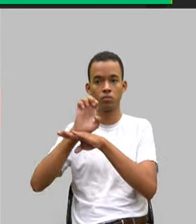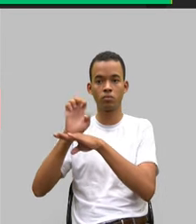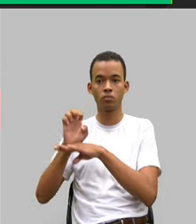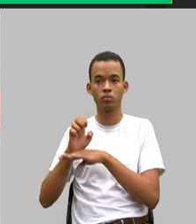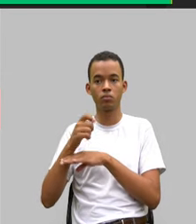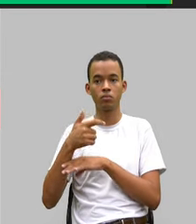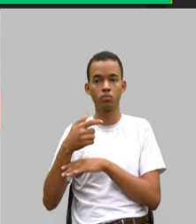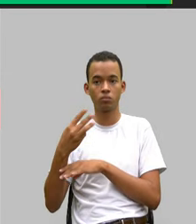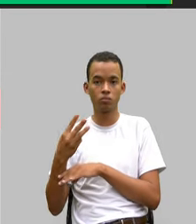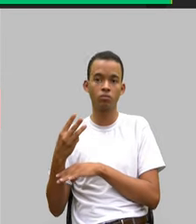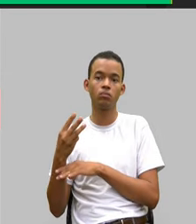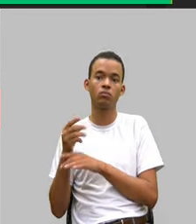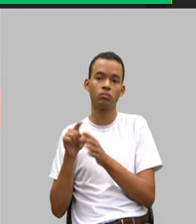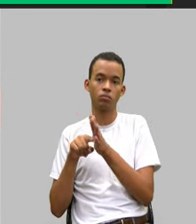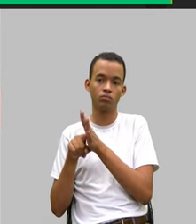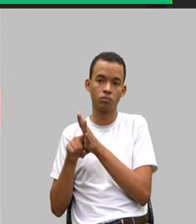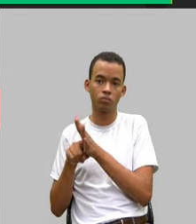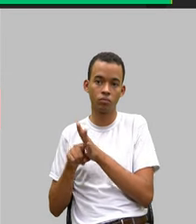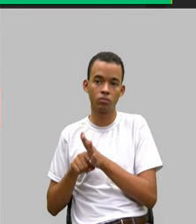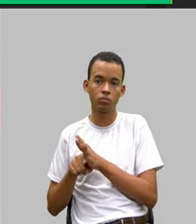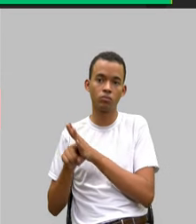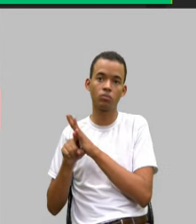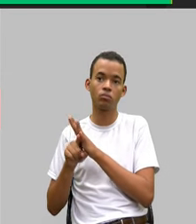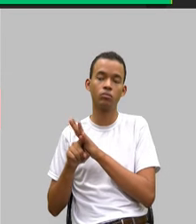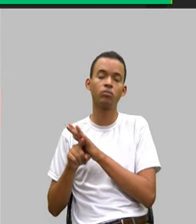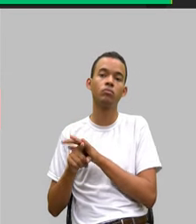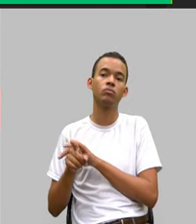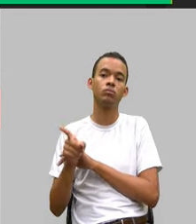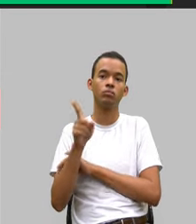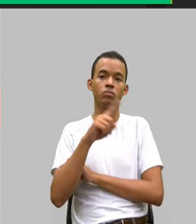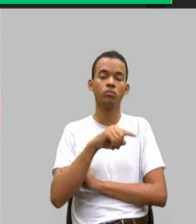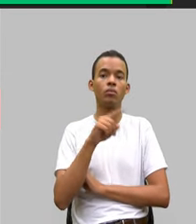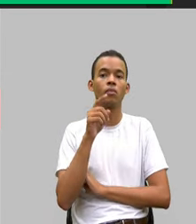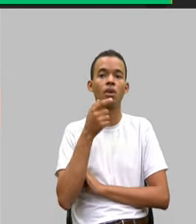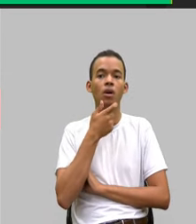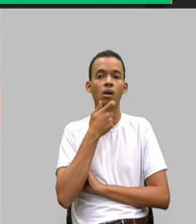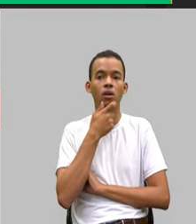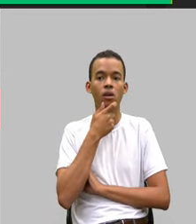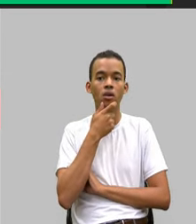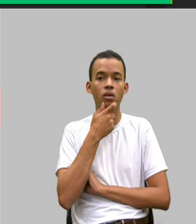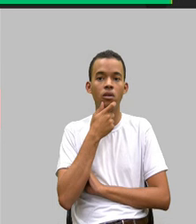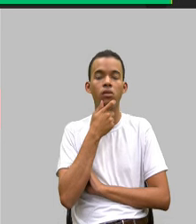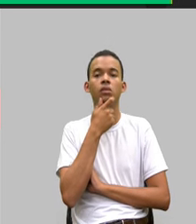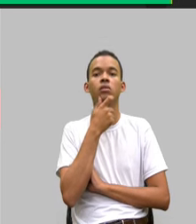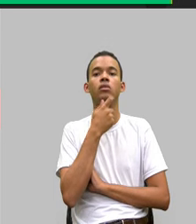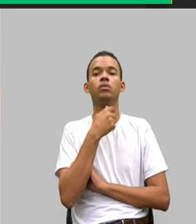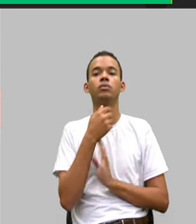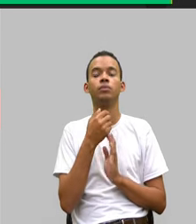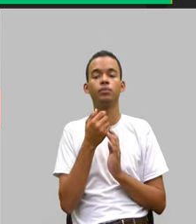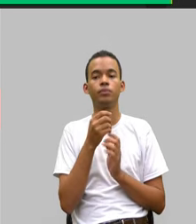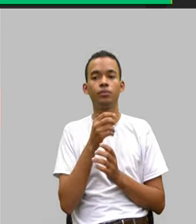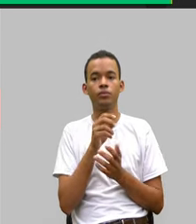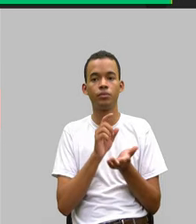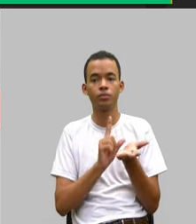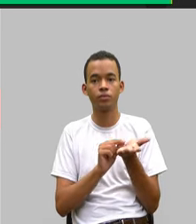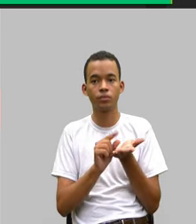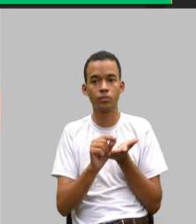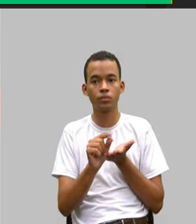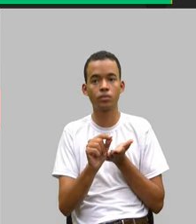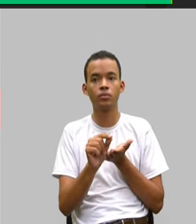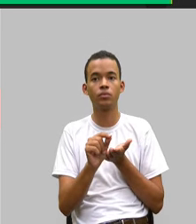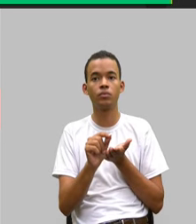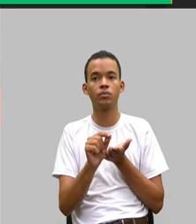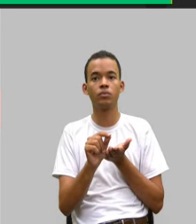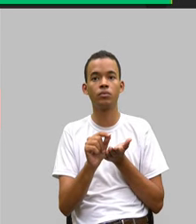Unido contribuindo aí com 32 artigos e o nosso Brasil né que vem aí na sétima posição